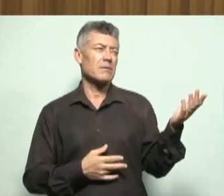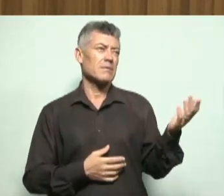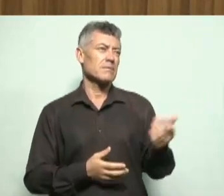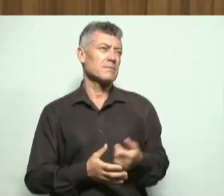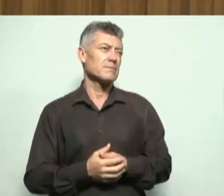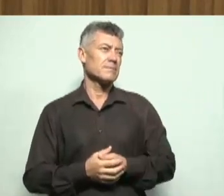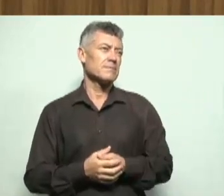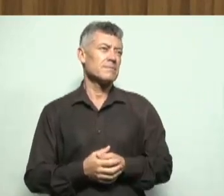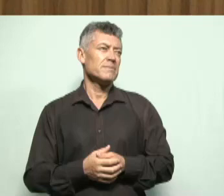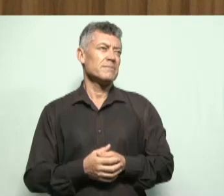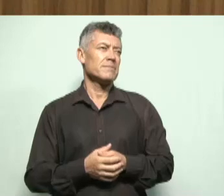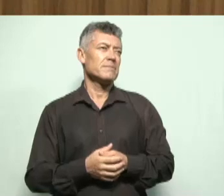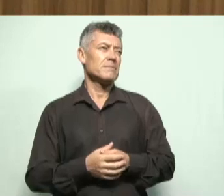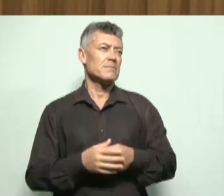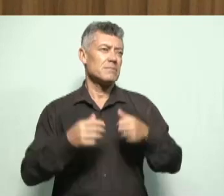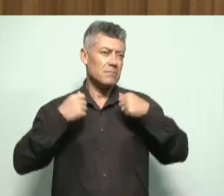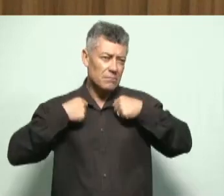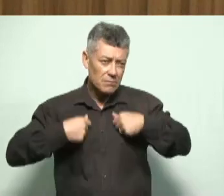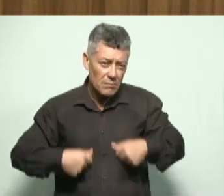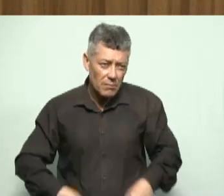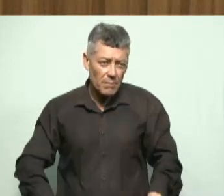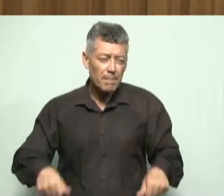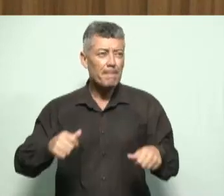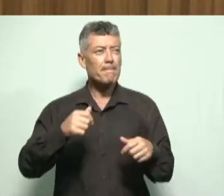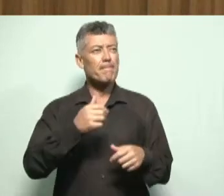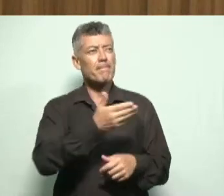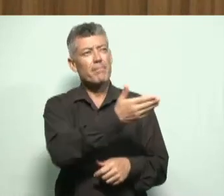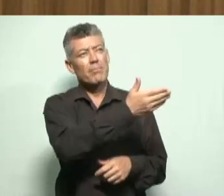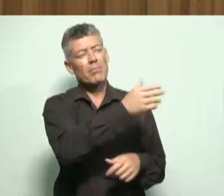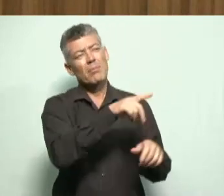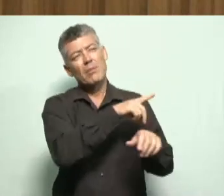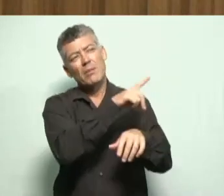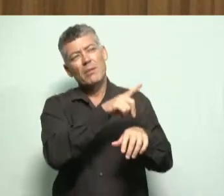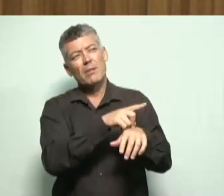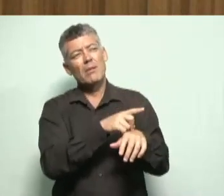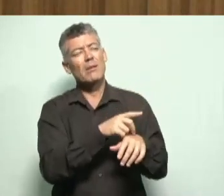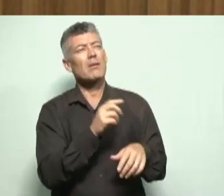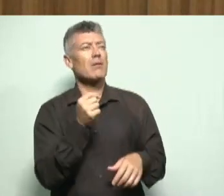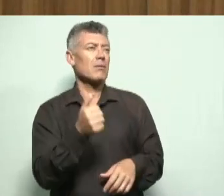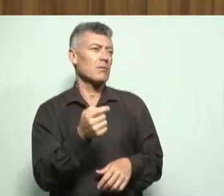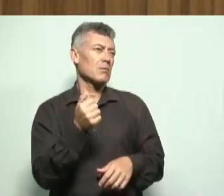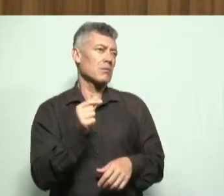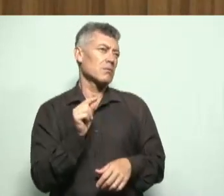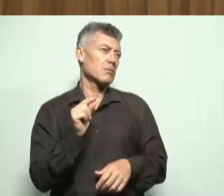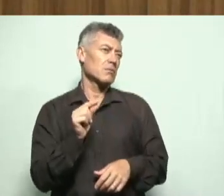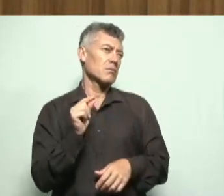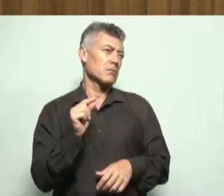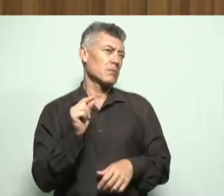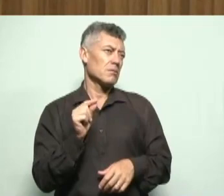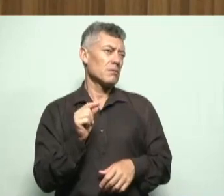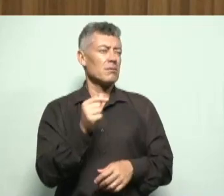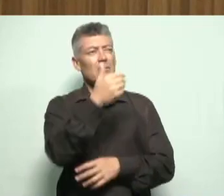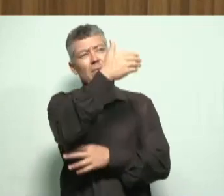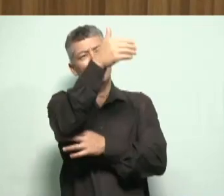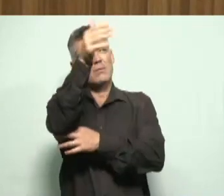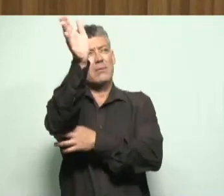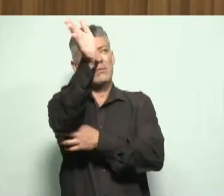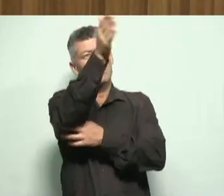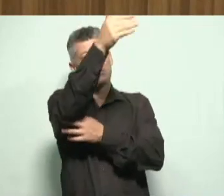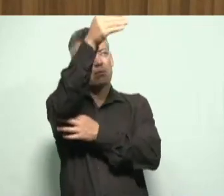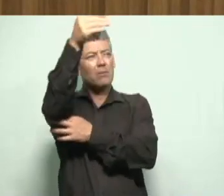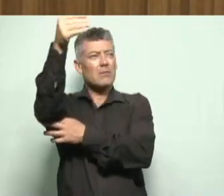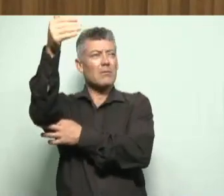Uma desmoralização para o nosso país. E ainda achou pouco, se exibiu com a bandeira do